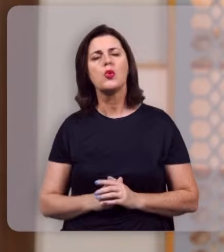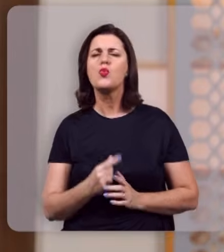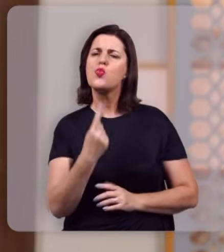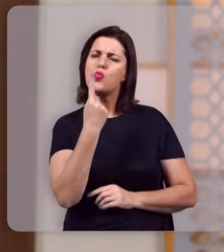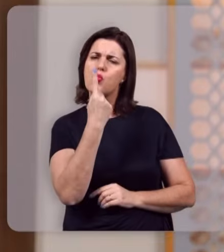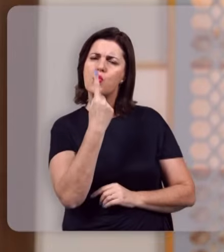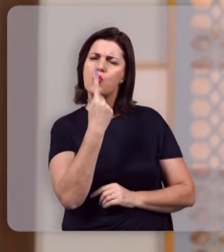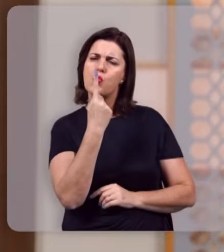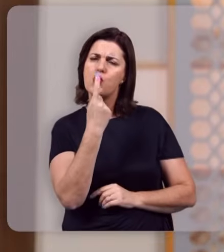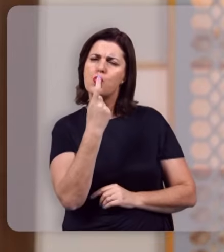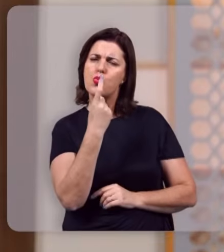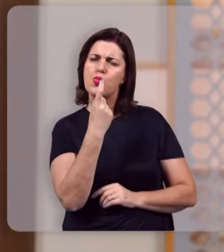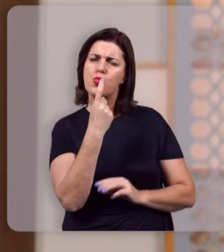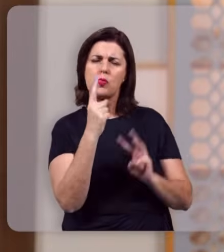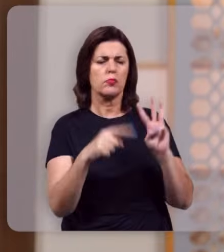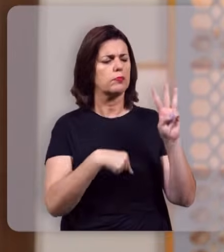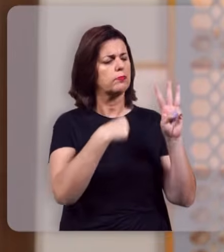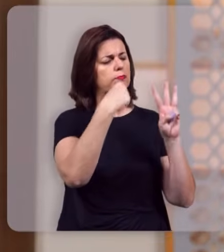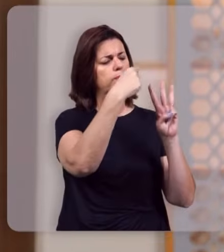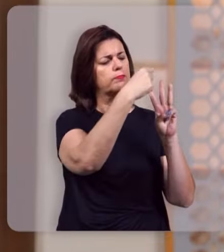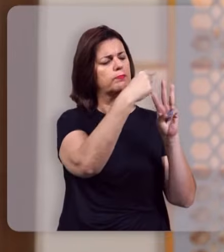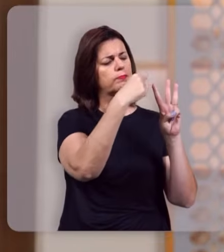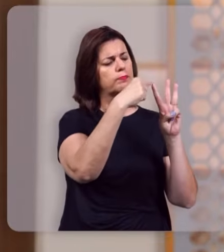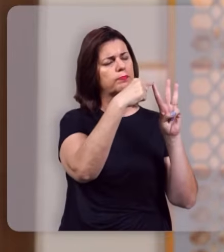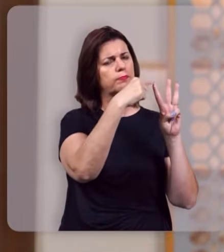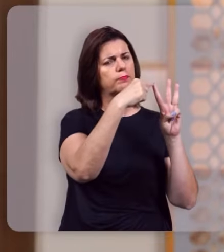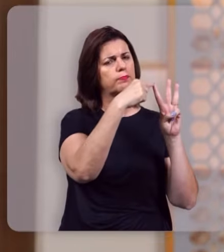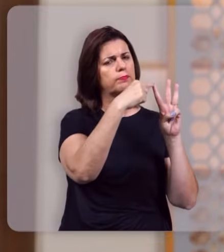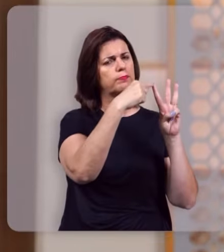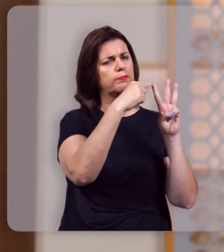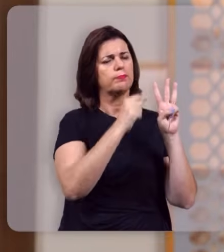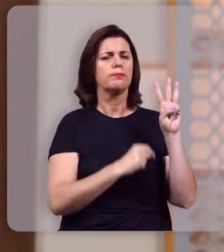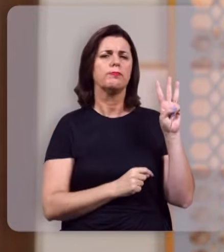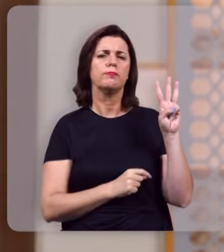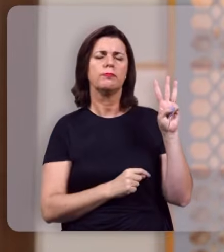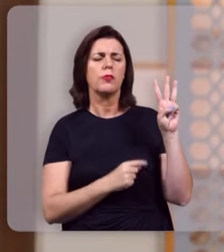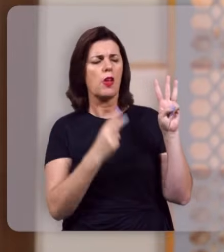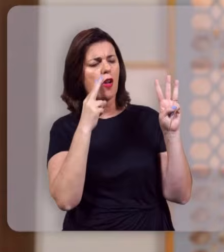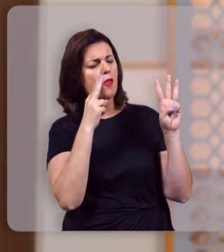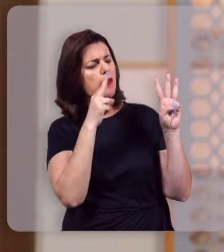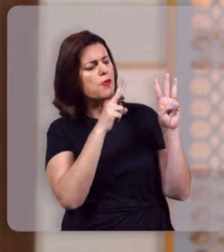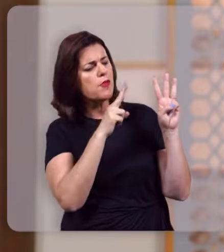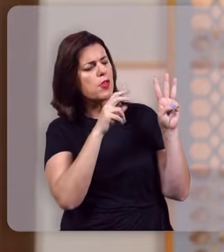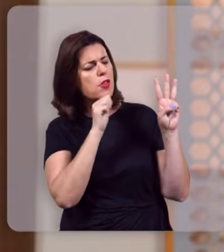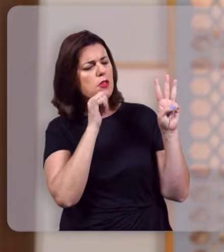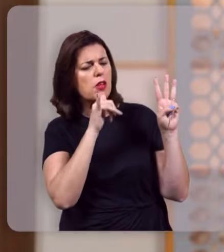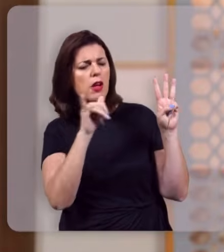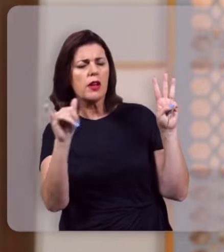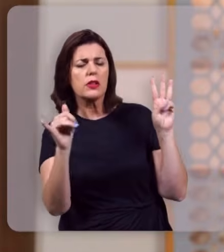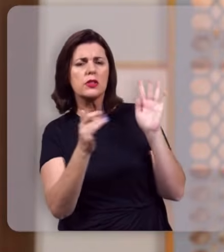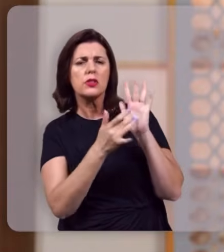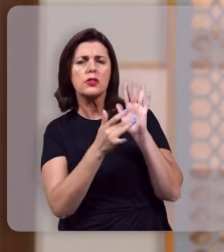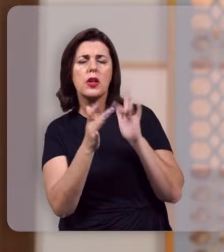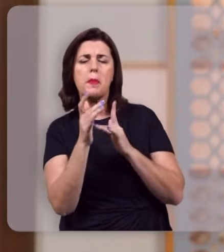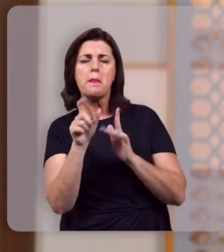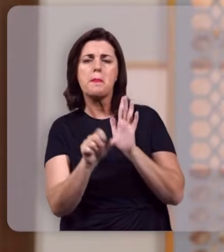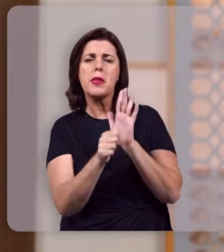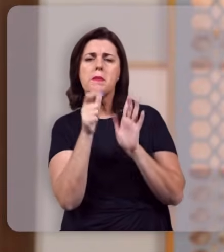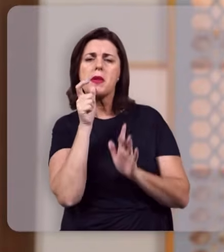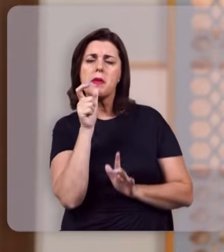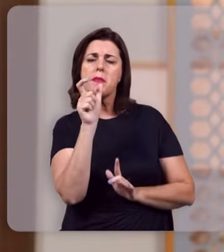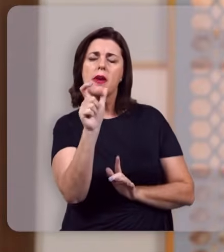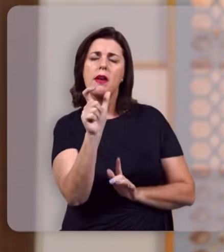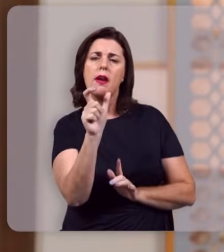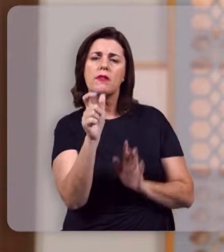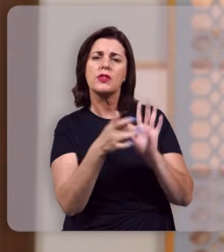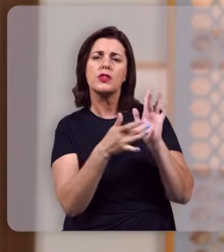um deles, o que estava do lado direito, ouviu uma declaração de Jesus, a primeira palavra de